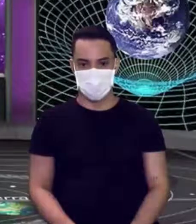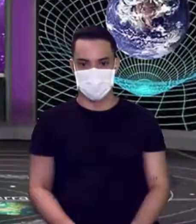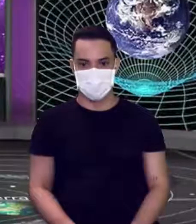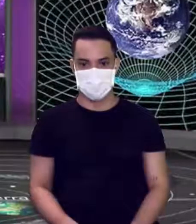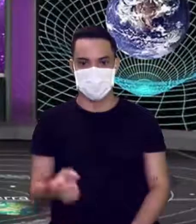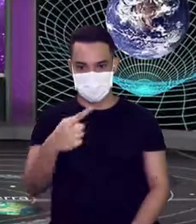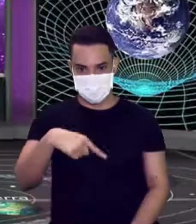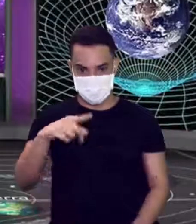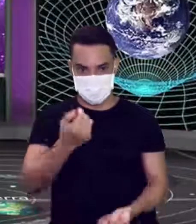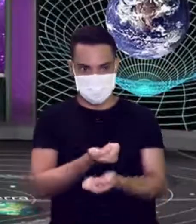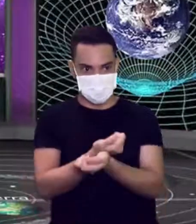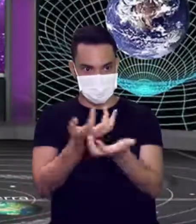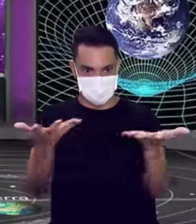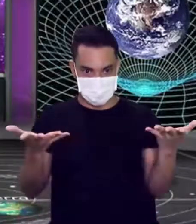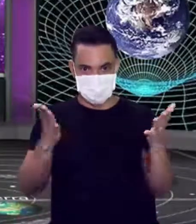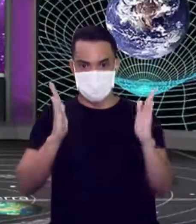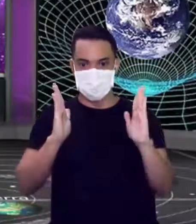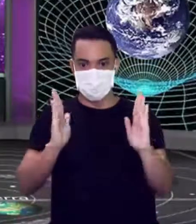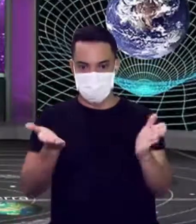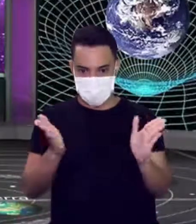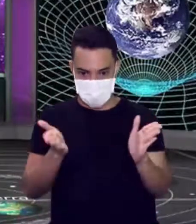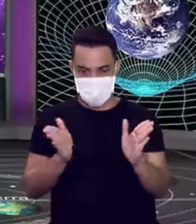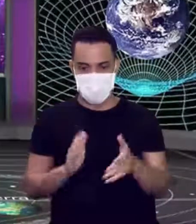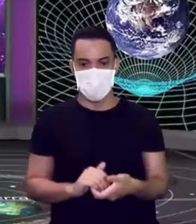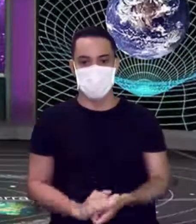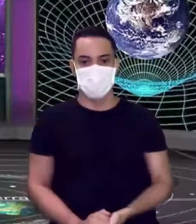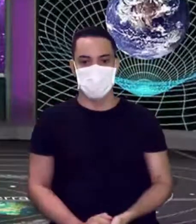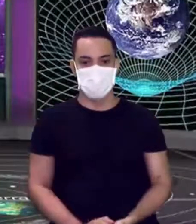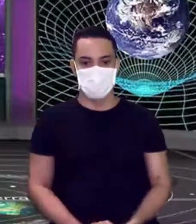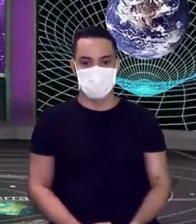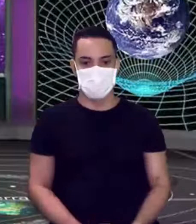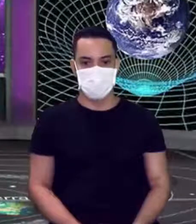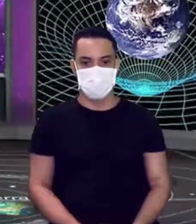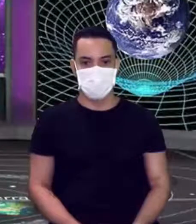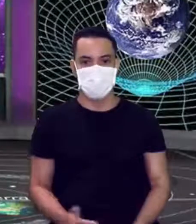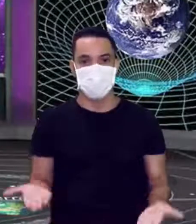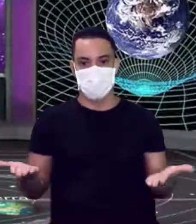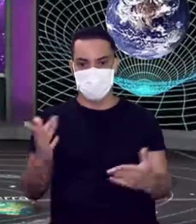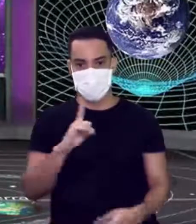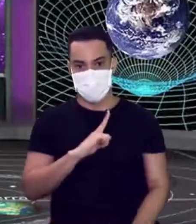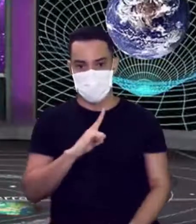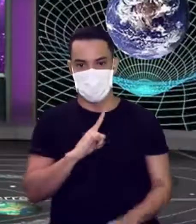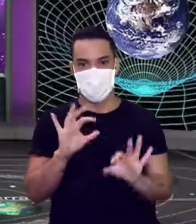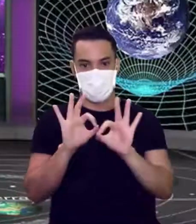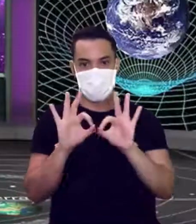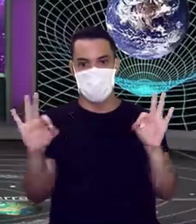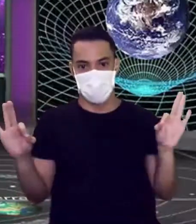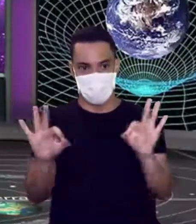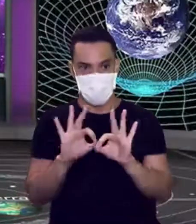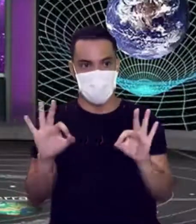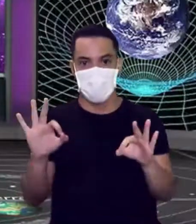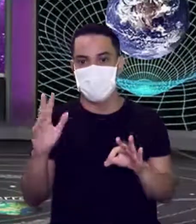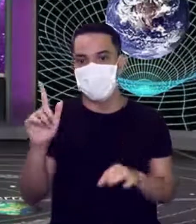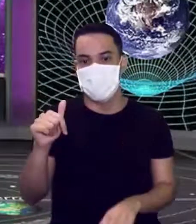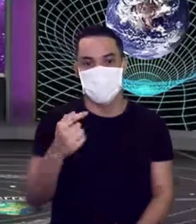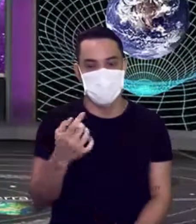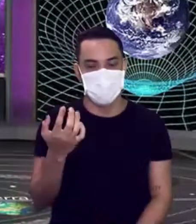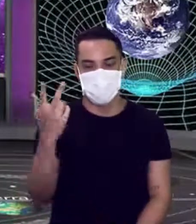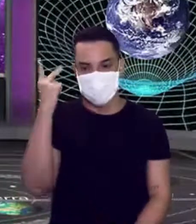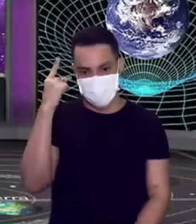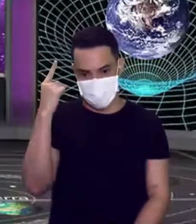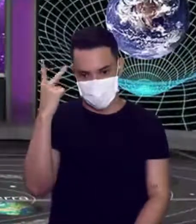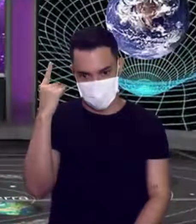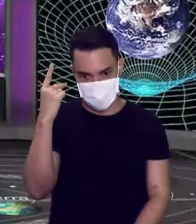para vocês, correto? Então, aqui, olha só, eu tenho um canudo plástico, tá